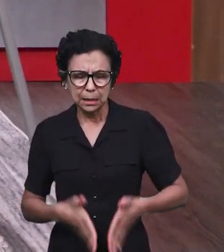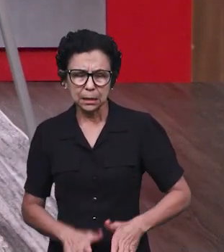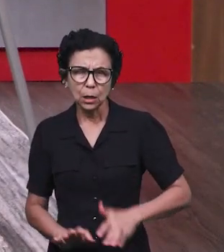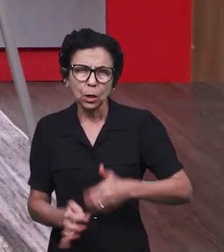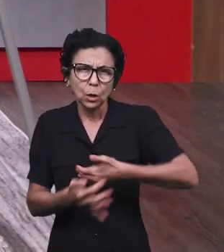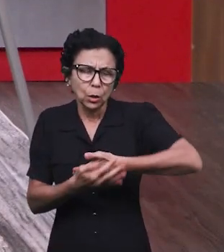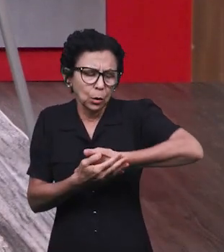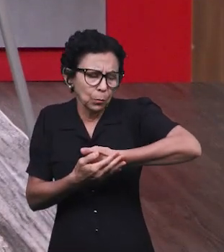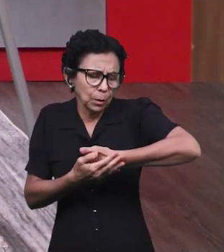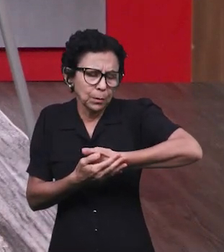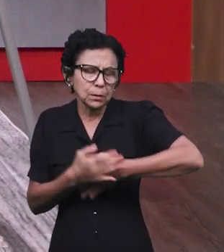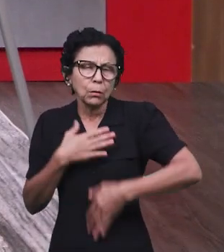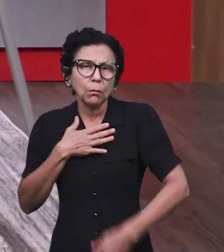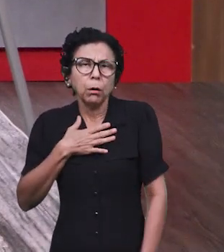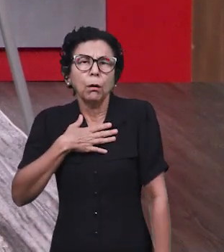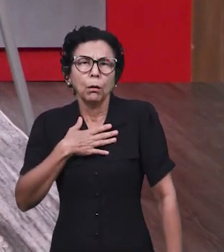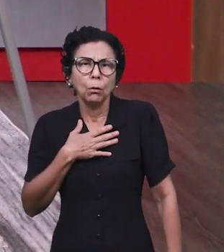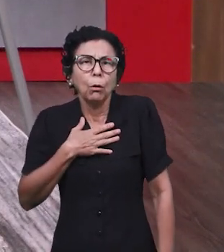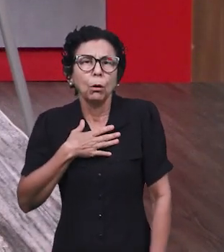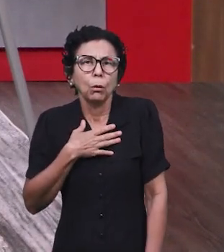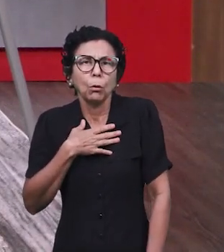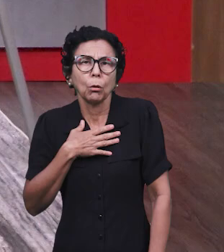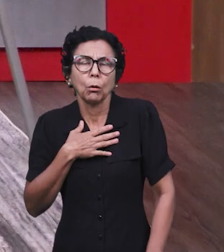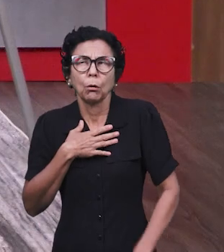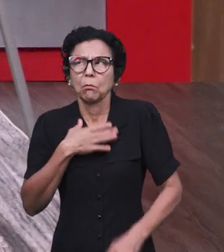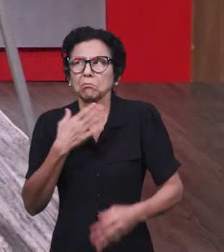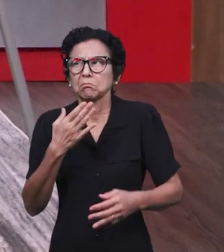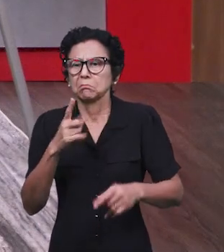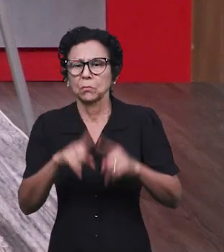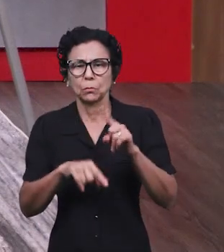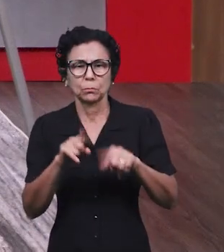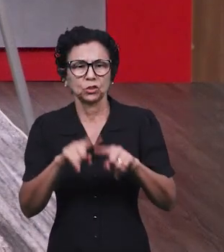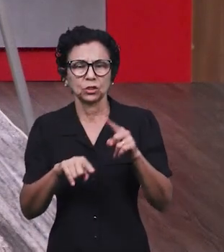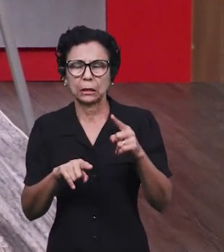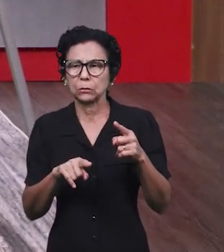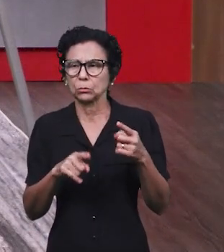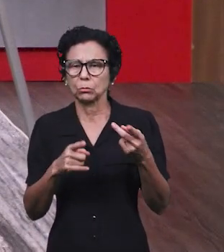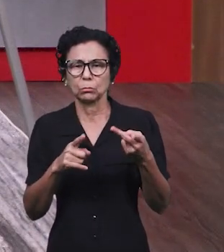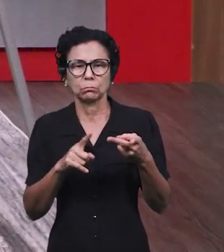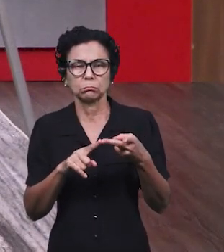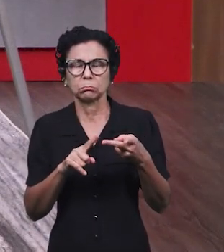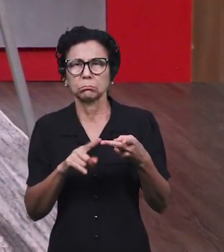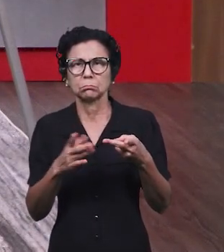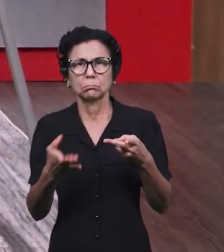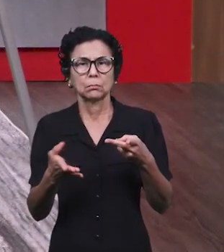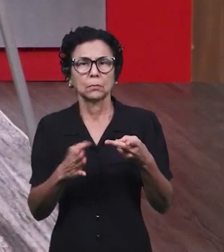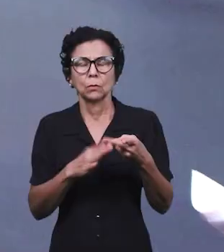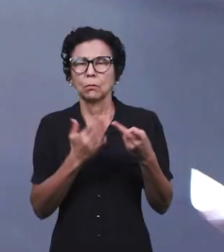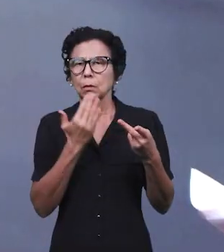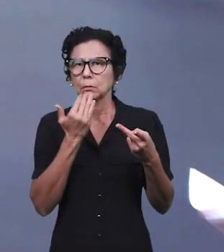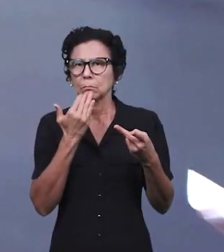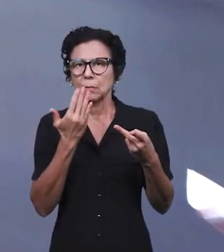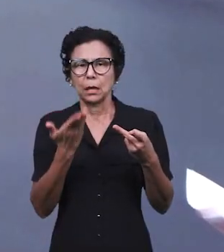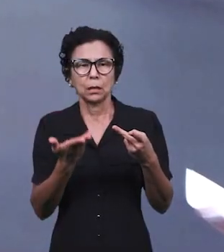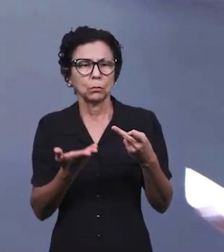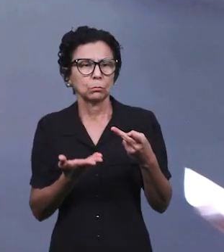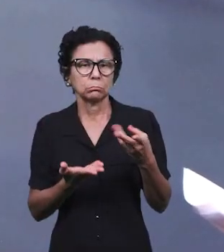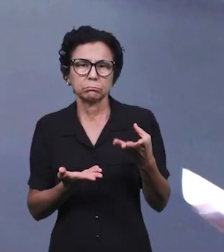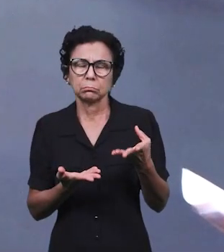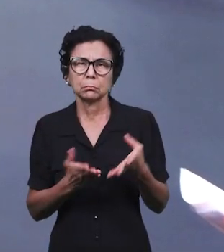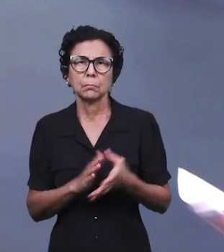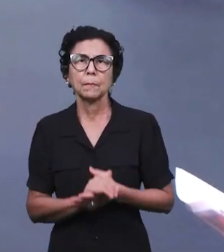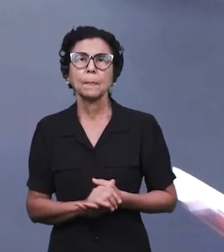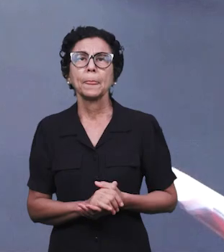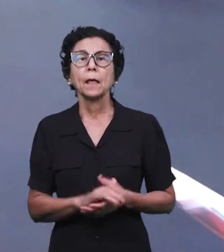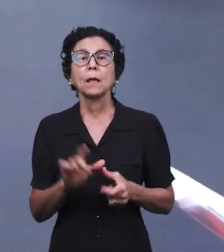é engasgar com objeto, com alimentos. E o que nós